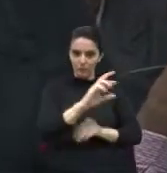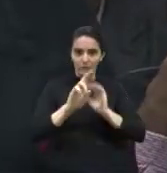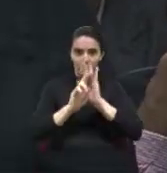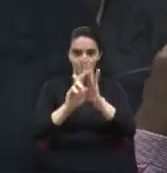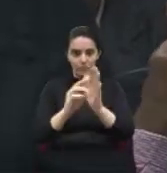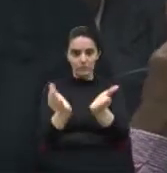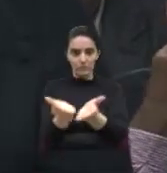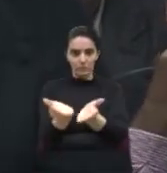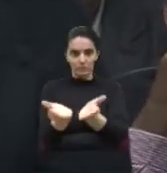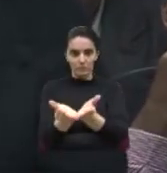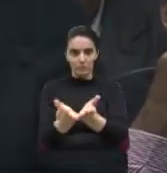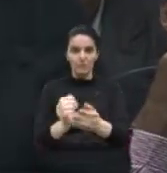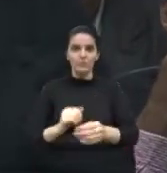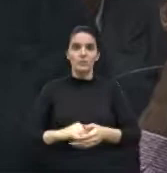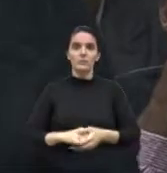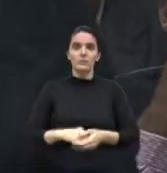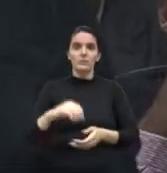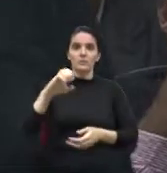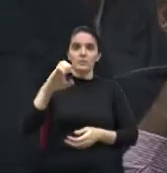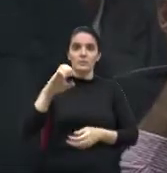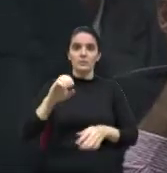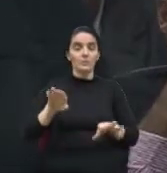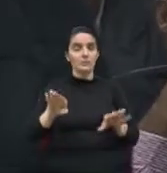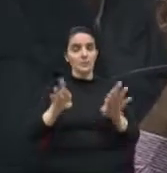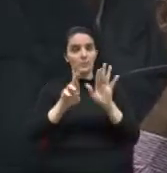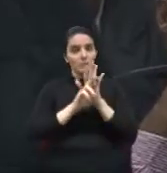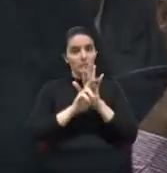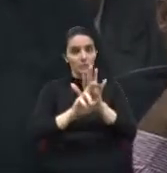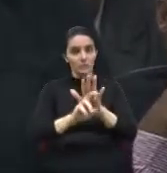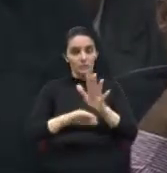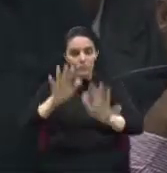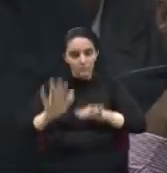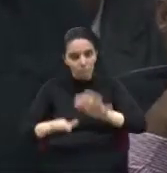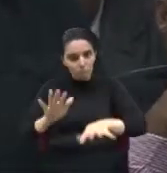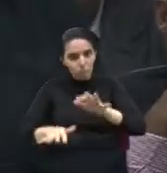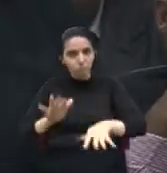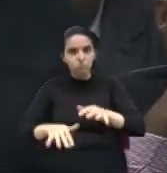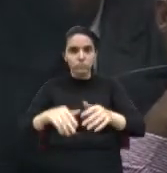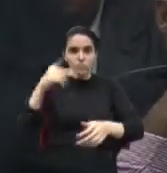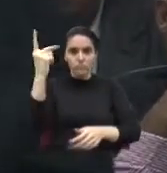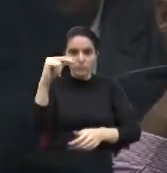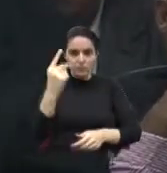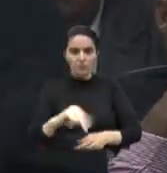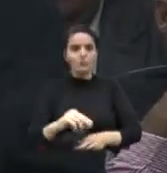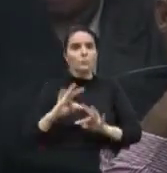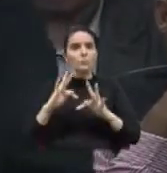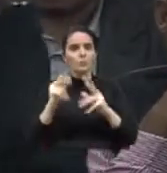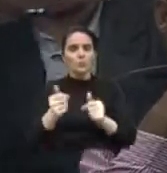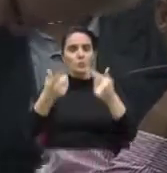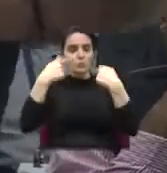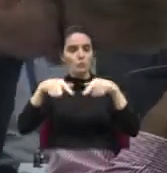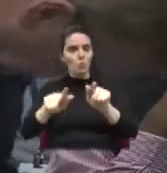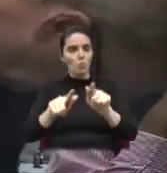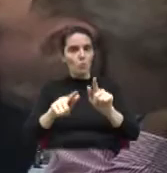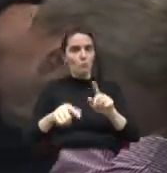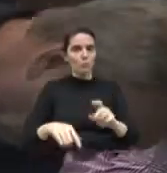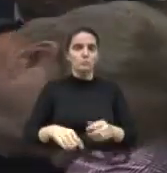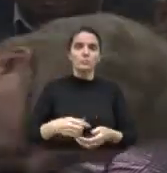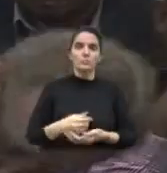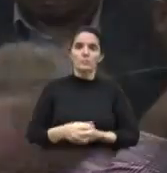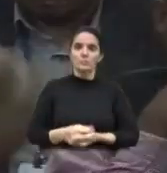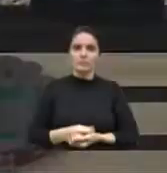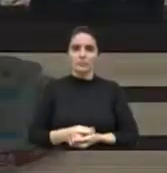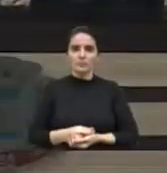evangélico, o Evandro da Umbanda, e todos se declararam contrário ao aborto. Obrigado, senhor presidente.